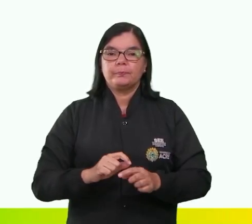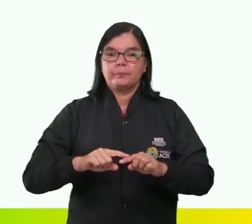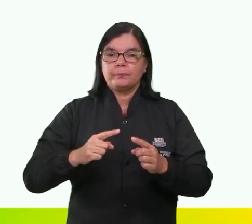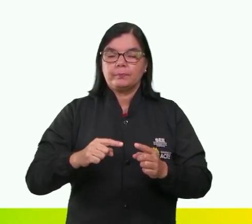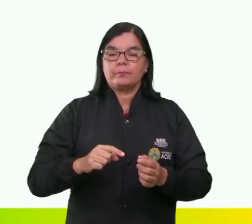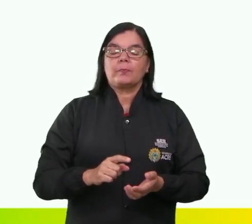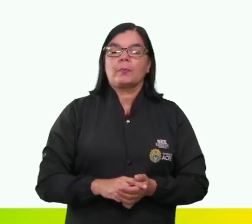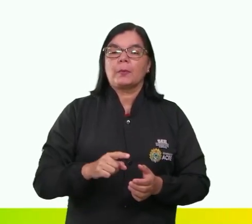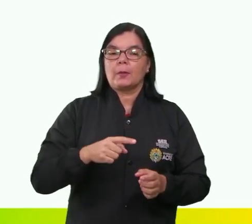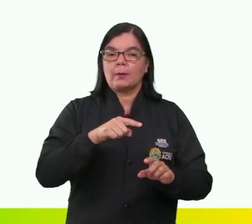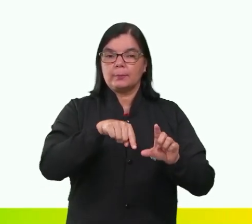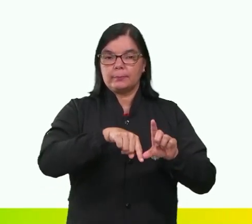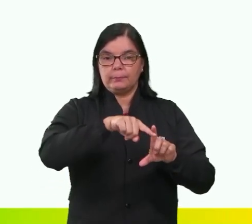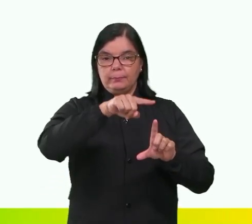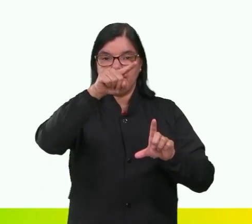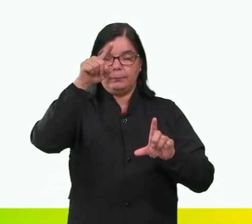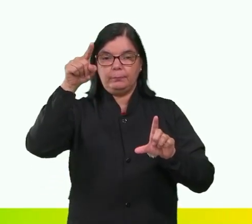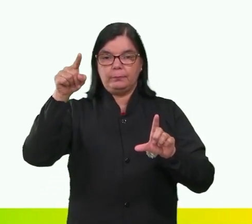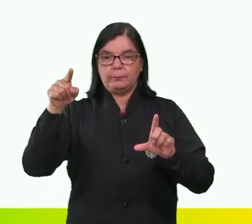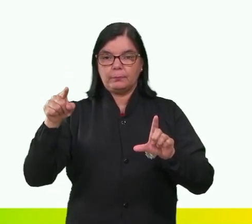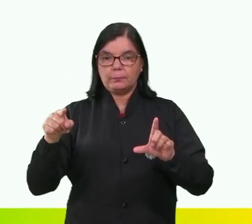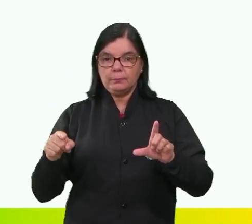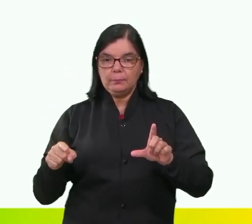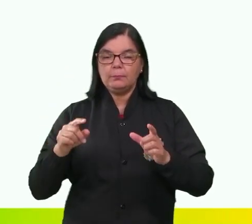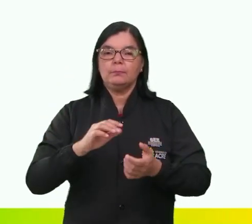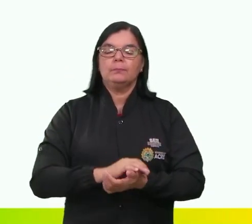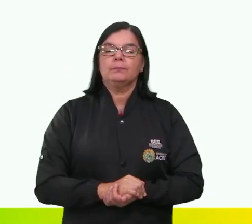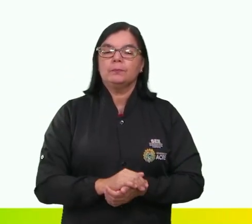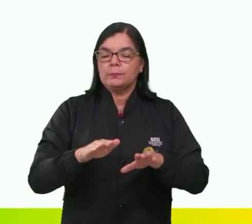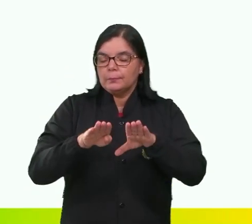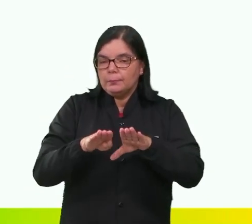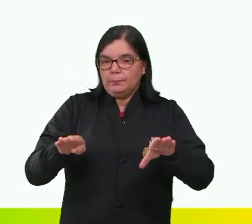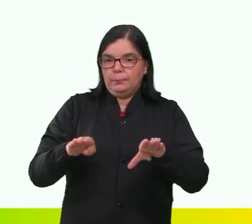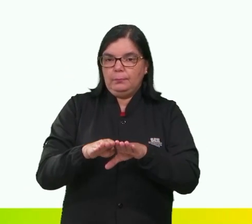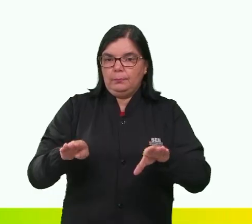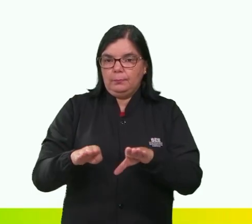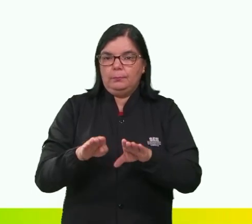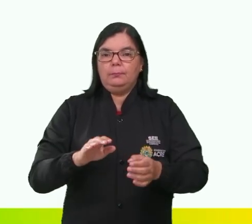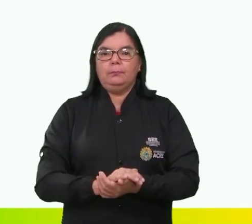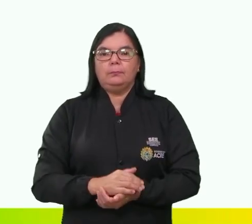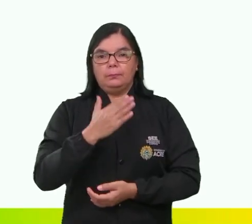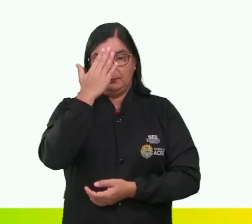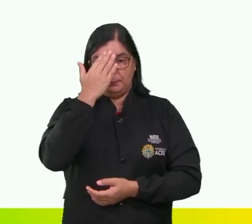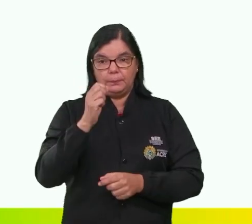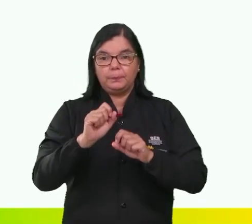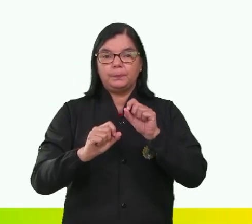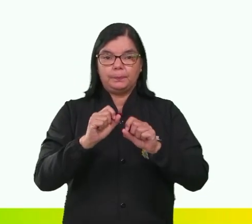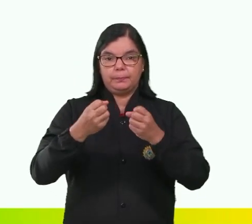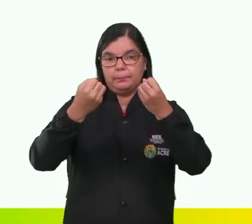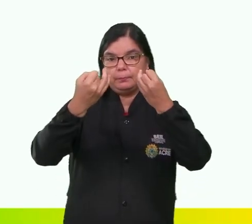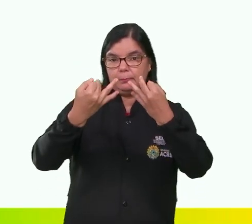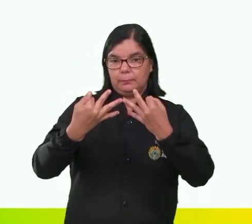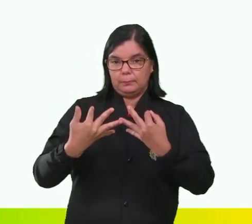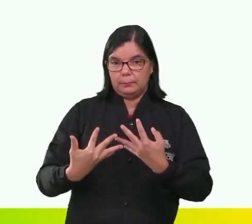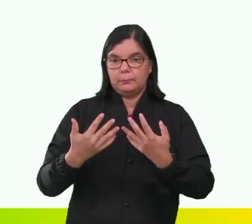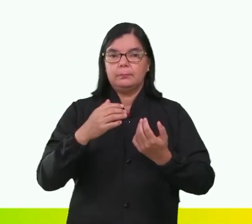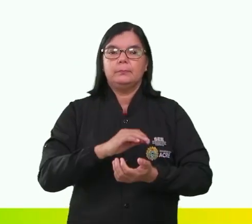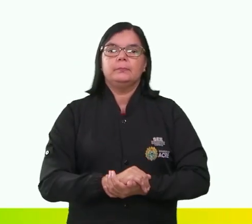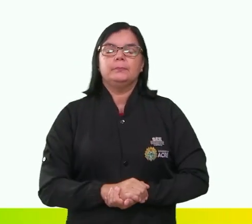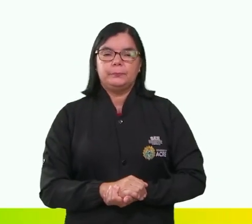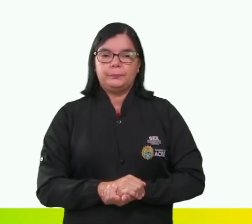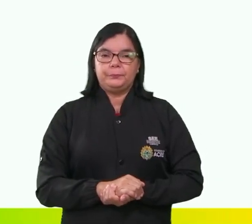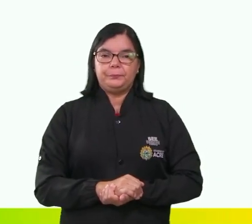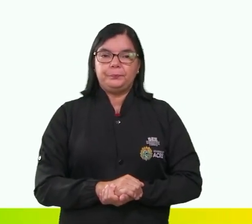cair novamente no gramado. Sabendo-se que a parábola é descrita